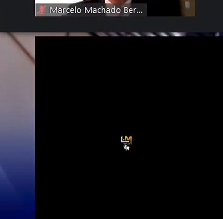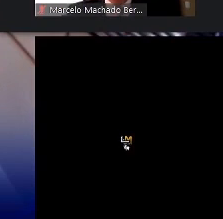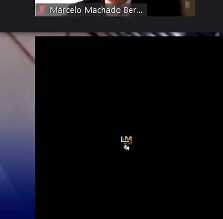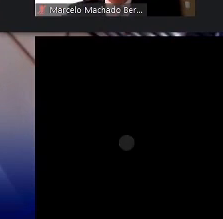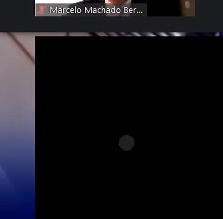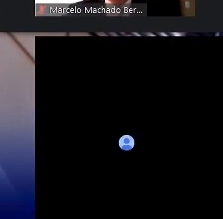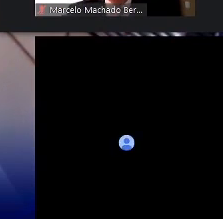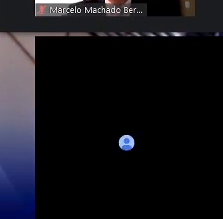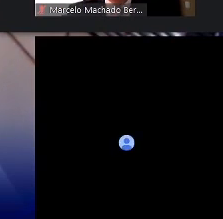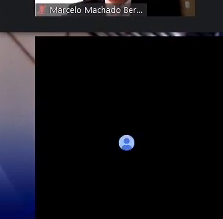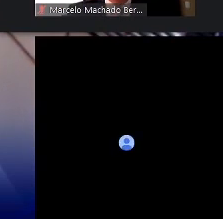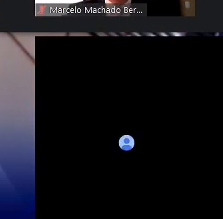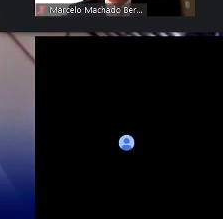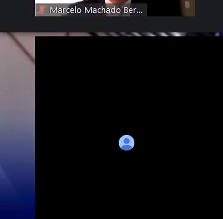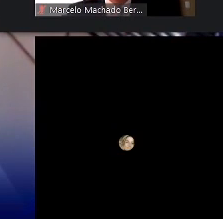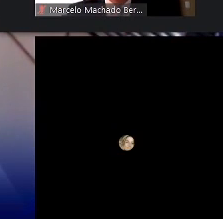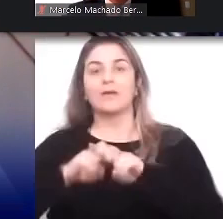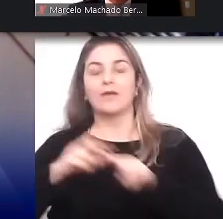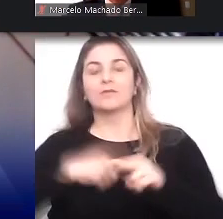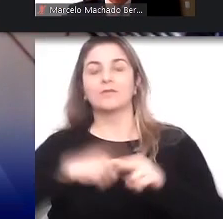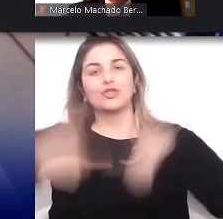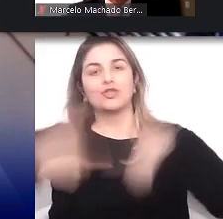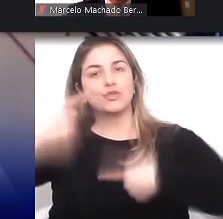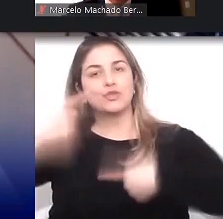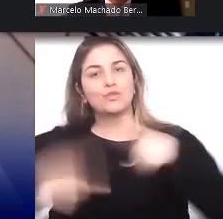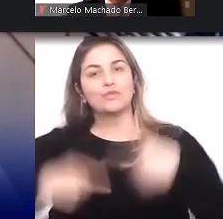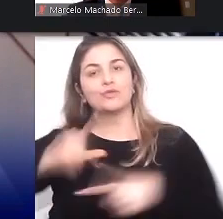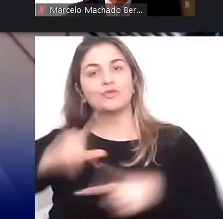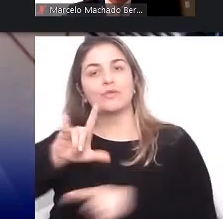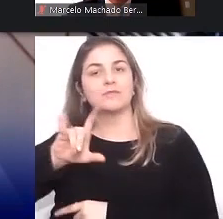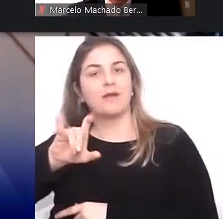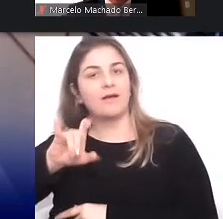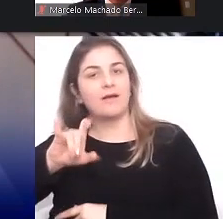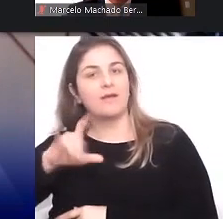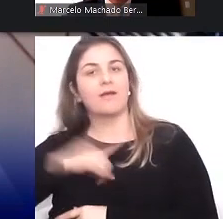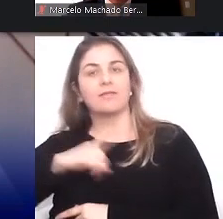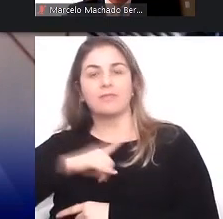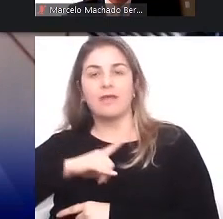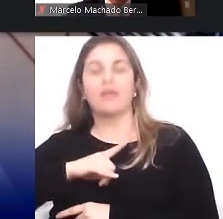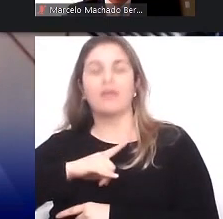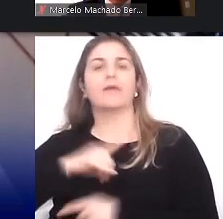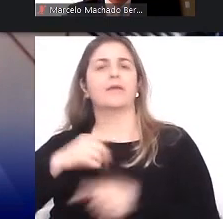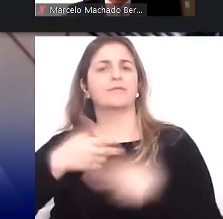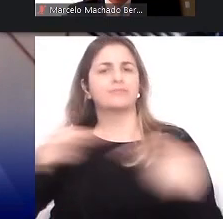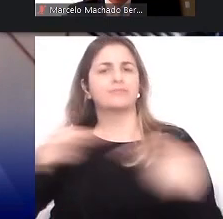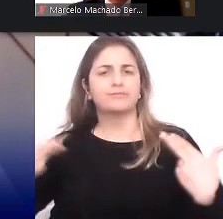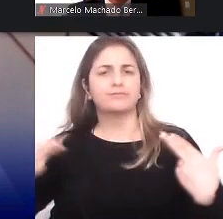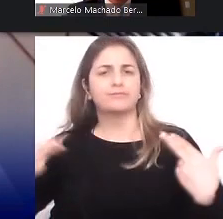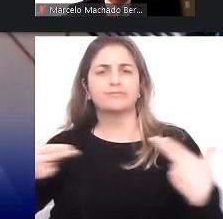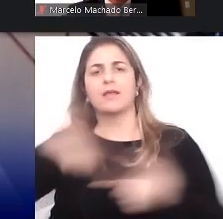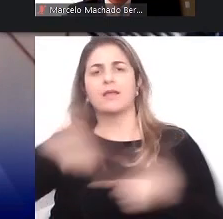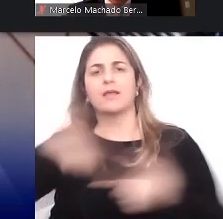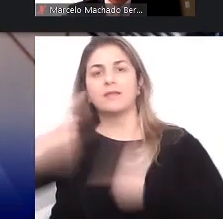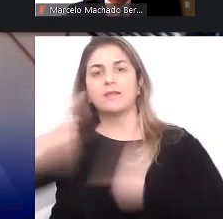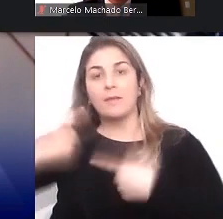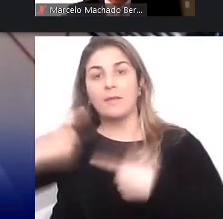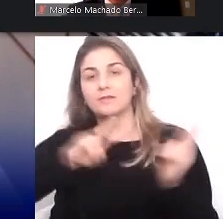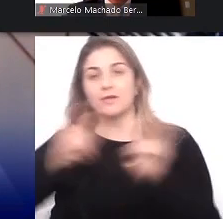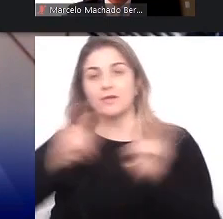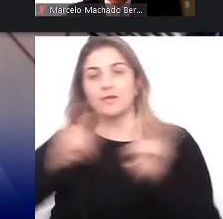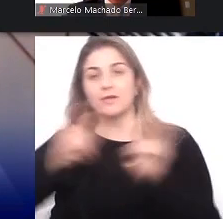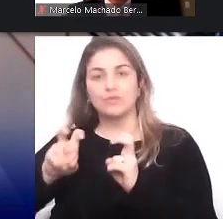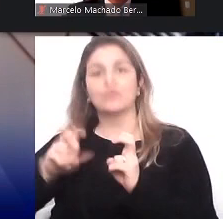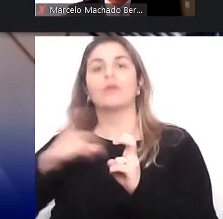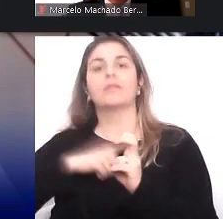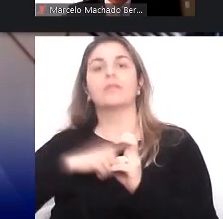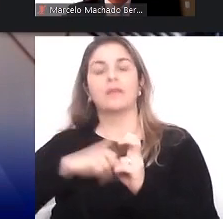gente discute muito direito lá no Instagram, no meu perfil, sim, canal de YouTube, esse tipo de coisa funciona. A gente tem um podcast,